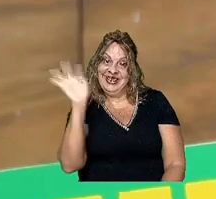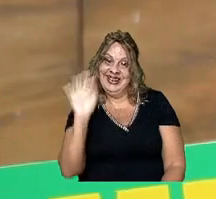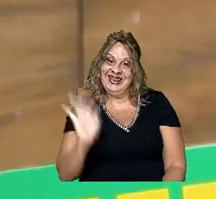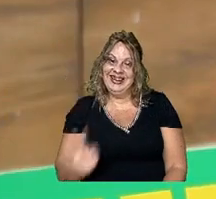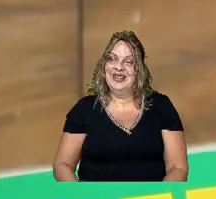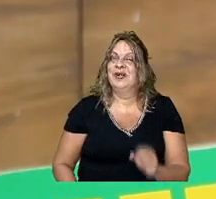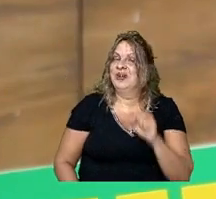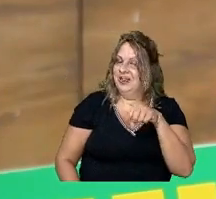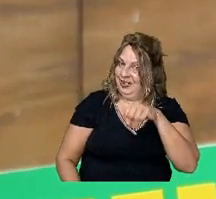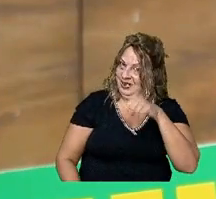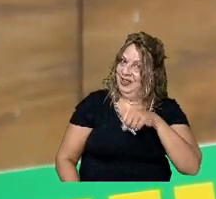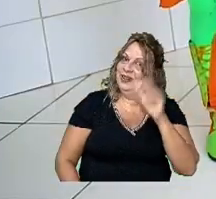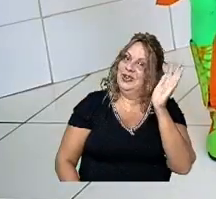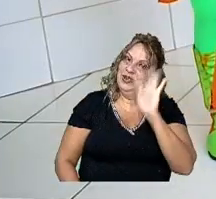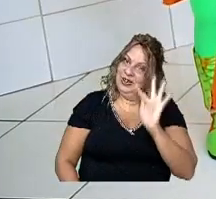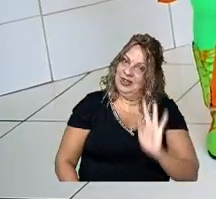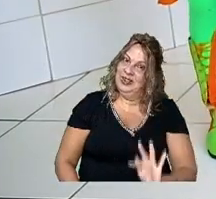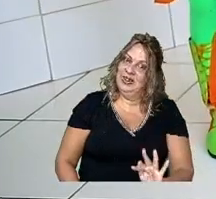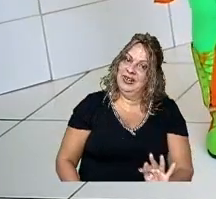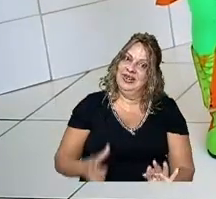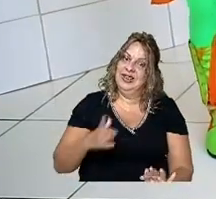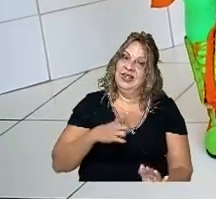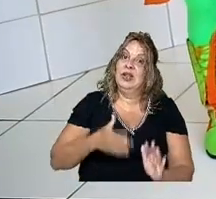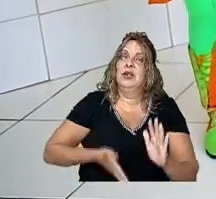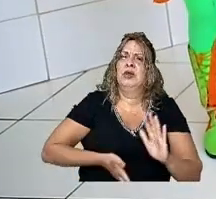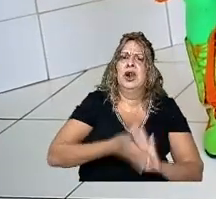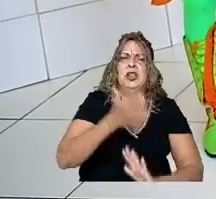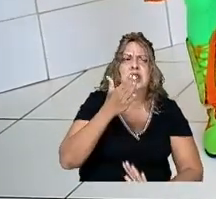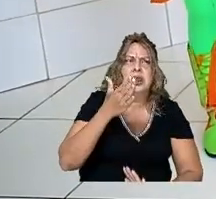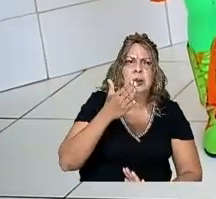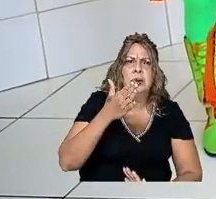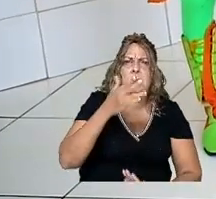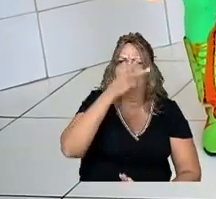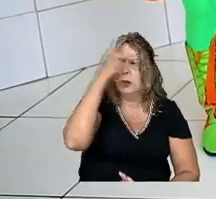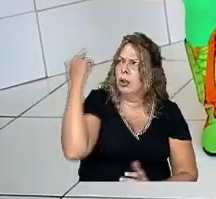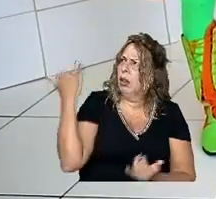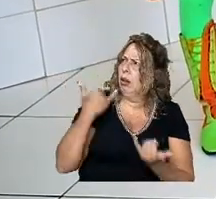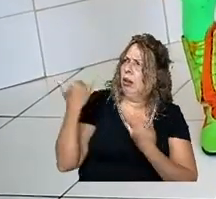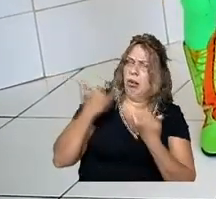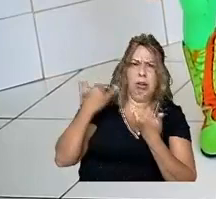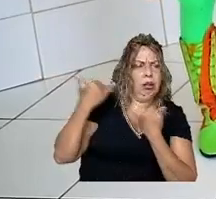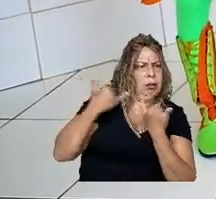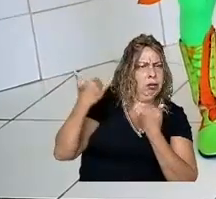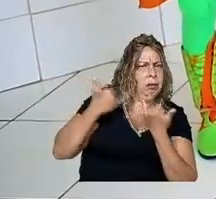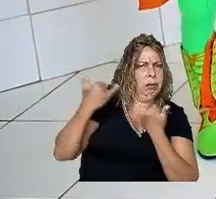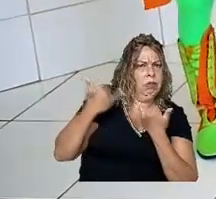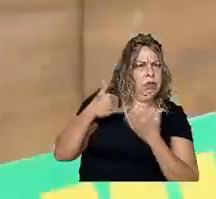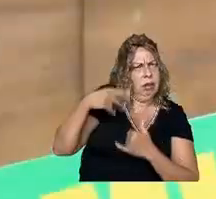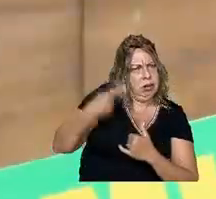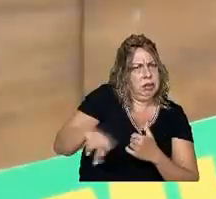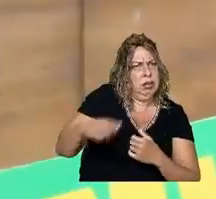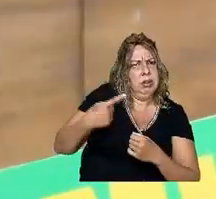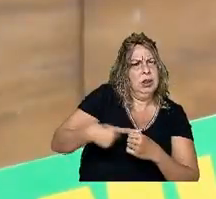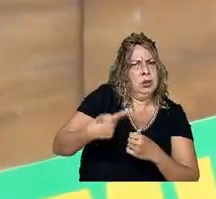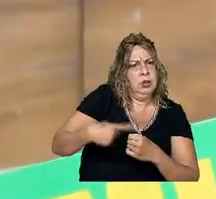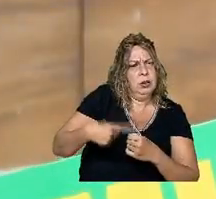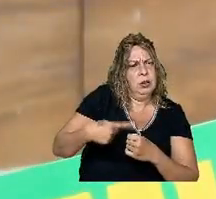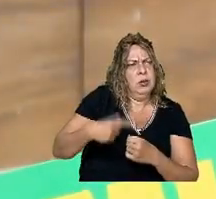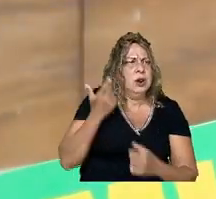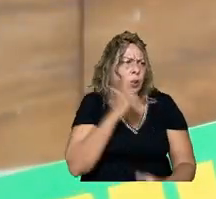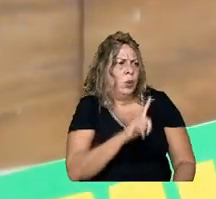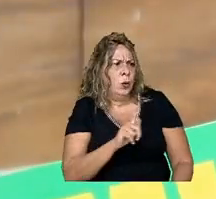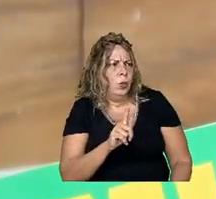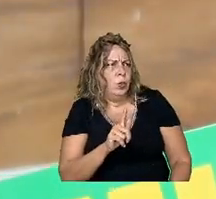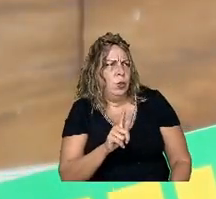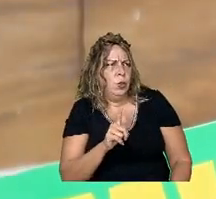Fiquei sim, Rogério, fiquei muito contente. Rapaz, eu tava viajando, aí o pessoal ligando pra mim, o pessoal daqui de Dores, né? Ligando, rapaz, você ganhou,